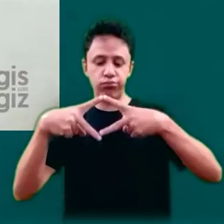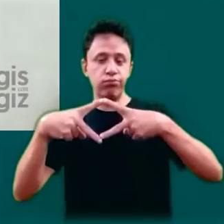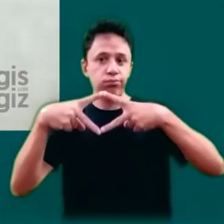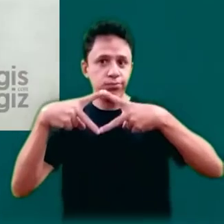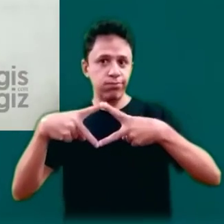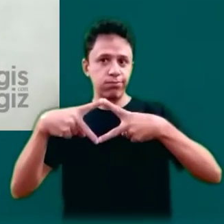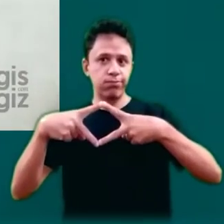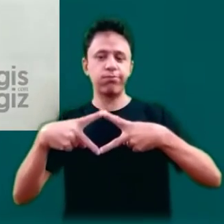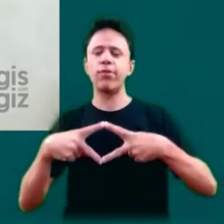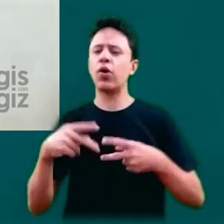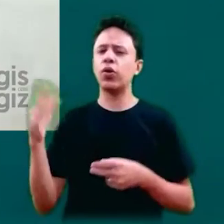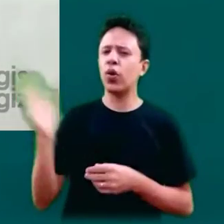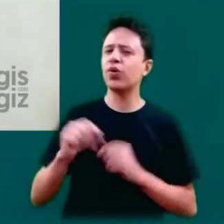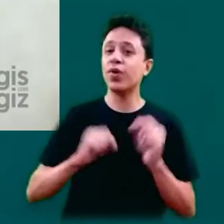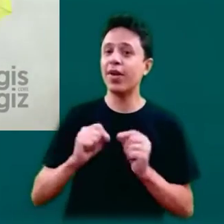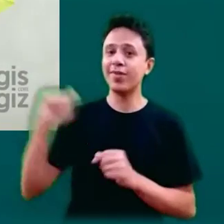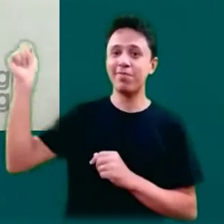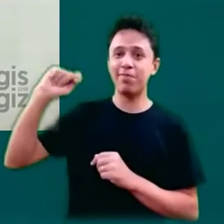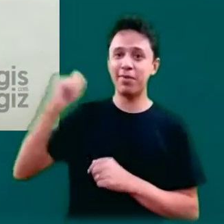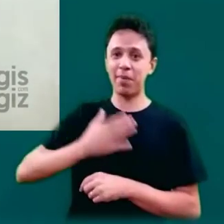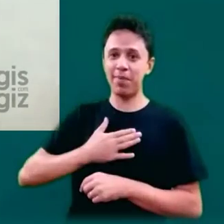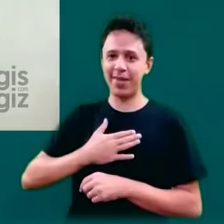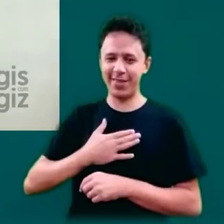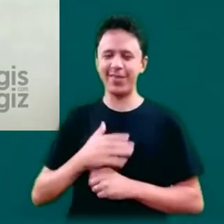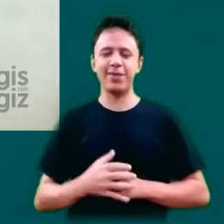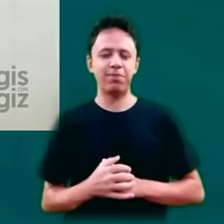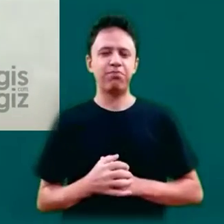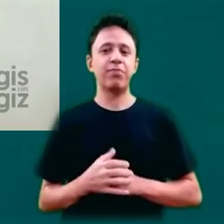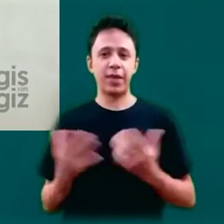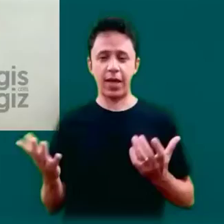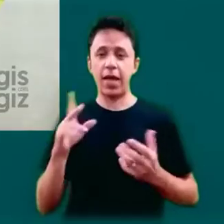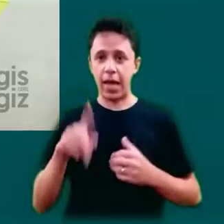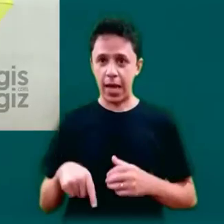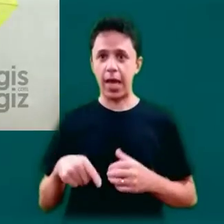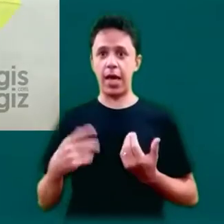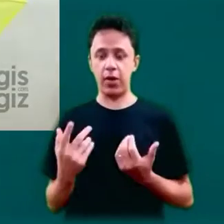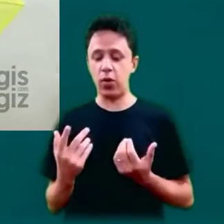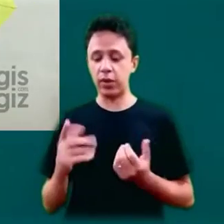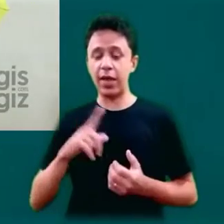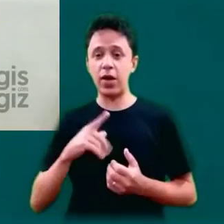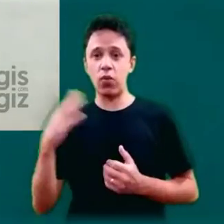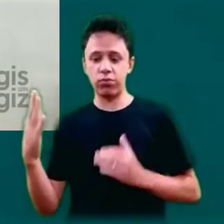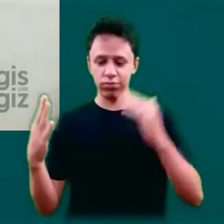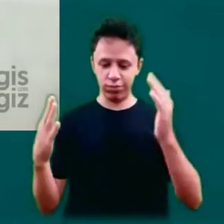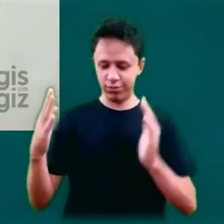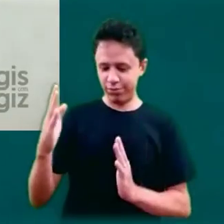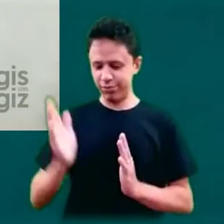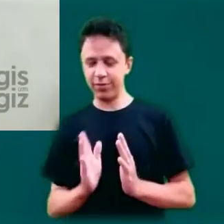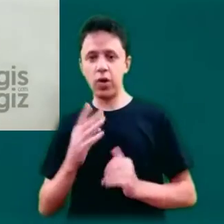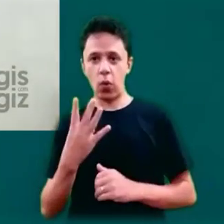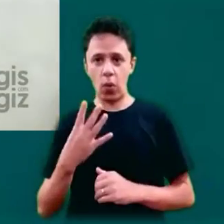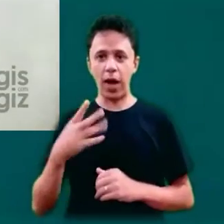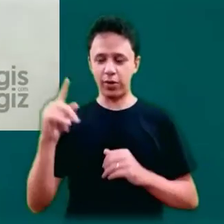viu. Eu trouxe a minha pipa, tá? E essa minha pipa, como você sabe, ela é um quadrilátero e ela é especificamente